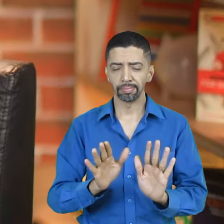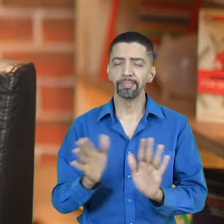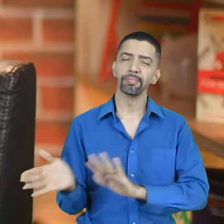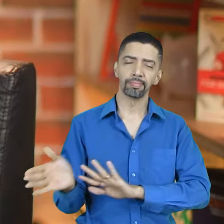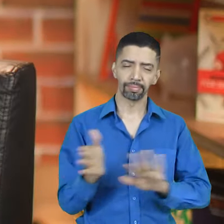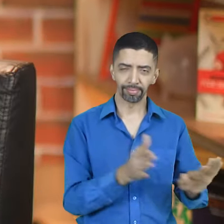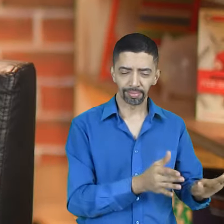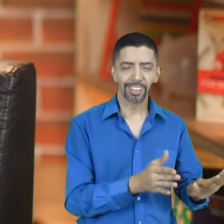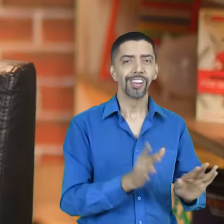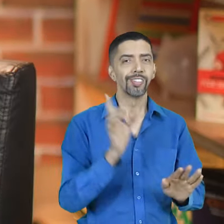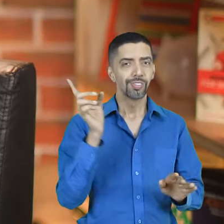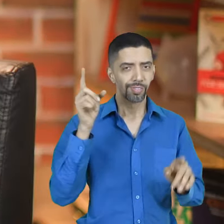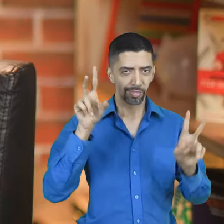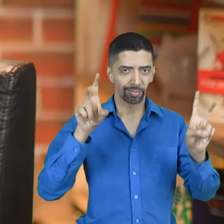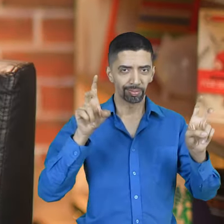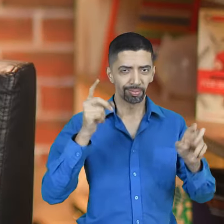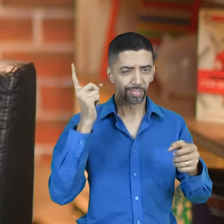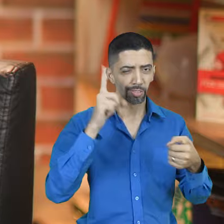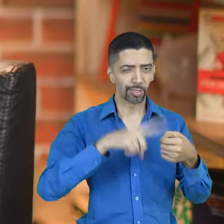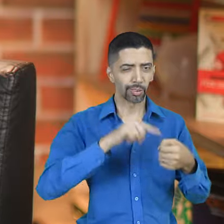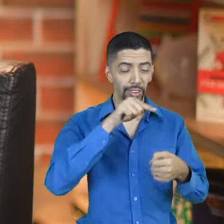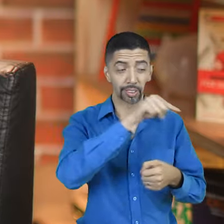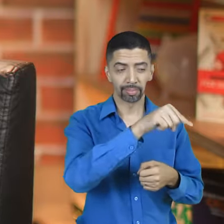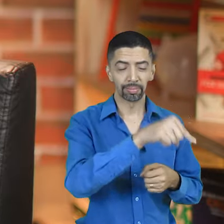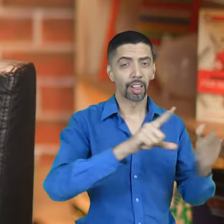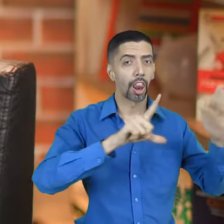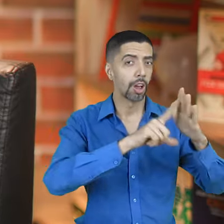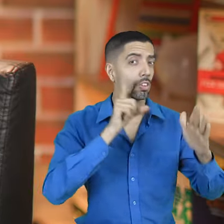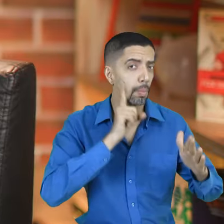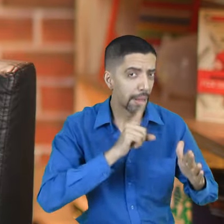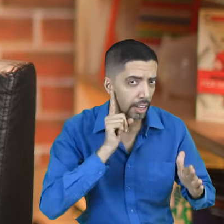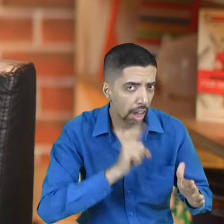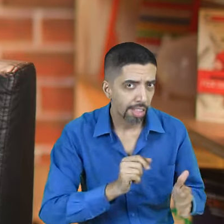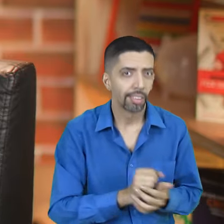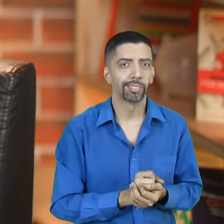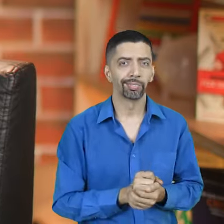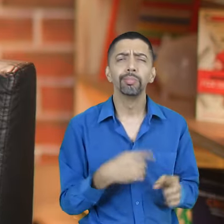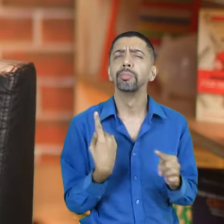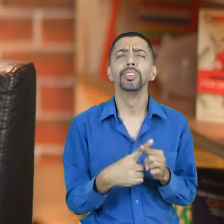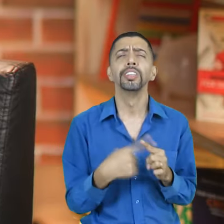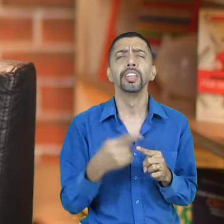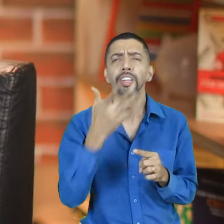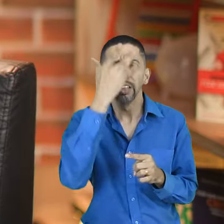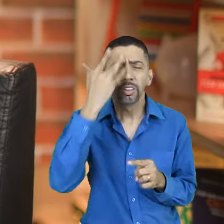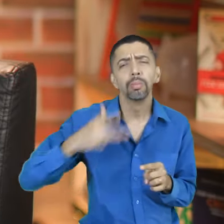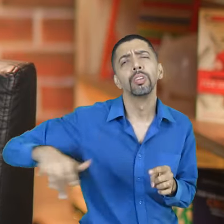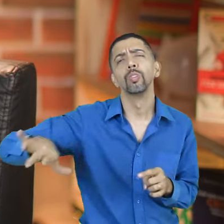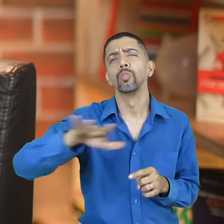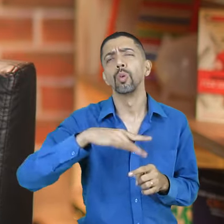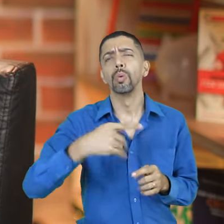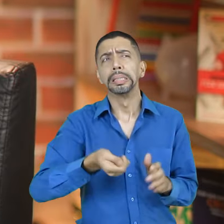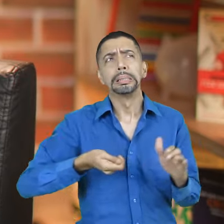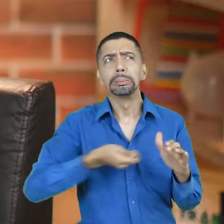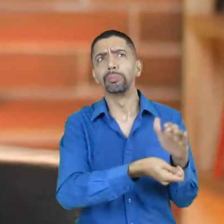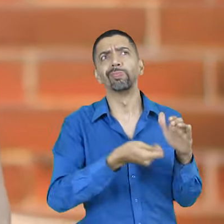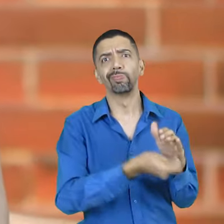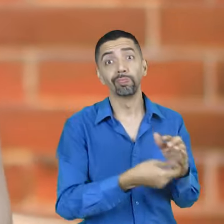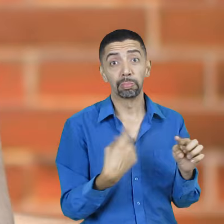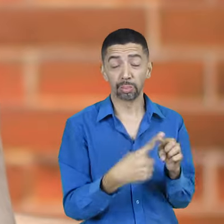aqui nas lojas americanas. Por que as pessoas investiram tanto dinheiro? Tem pessoas que realmente quase